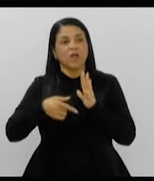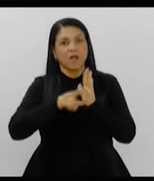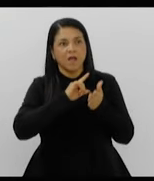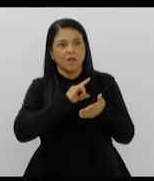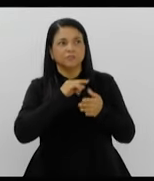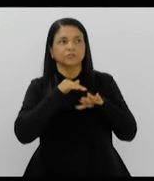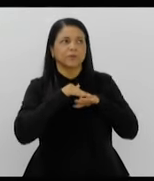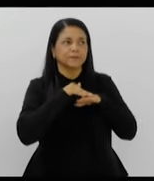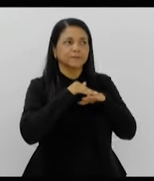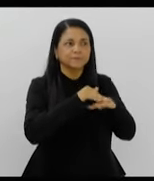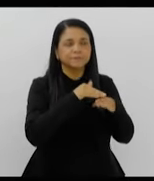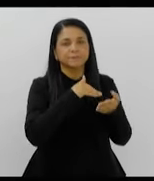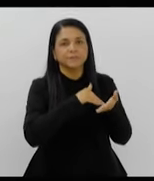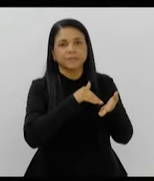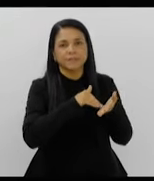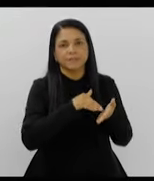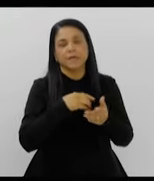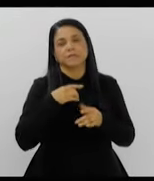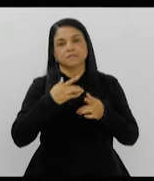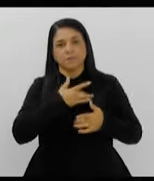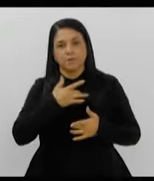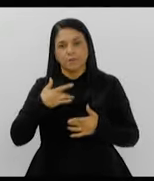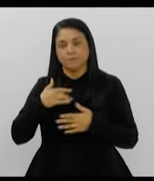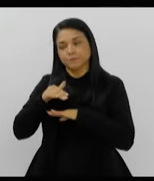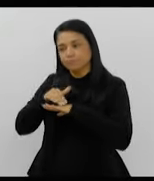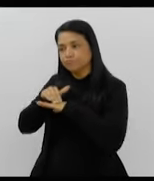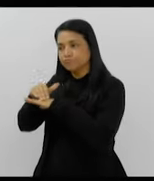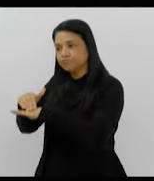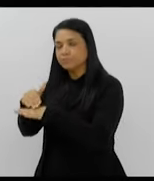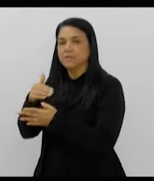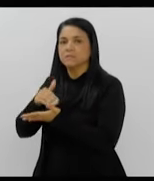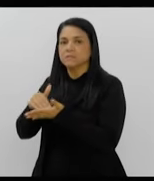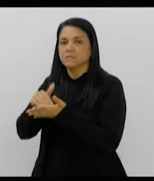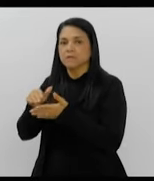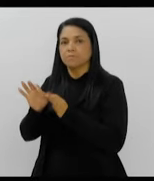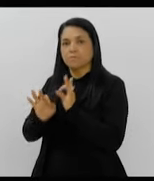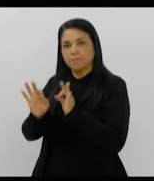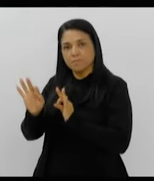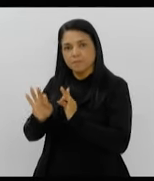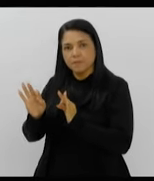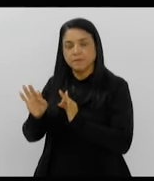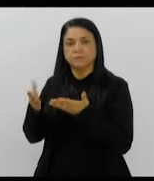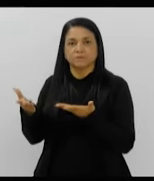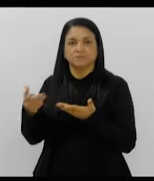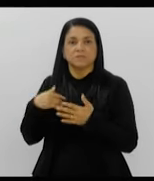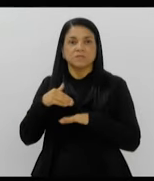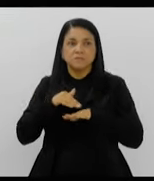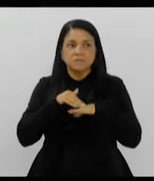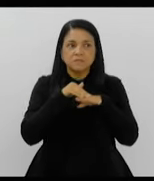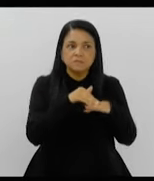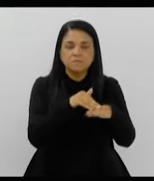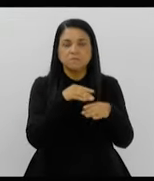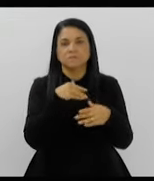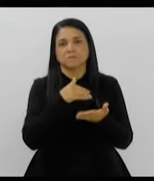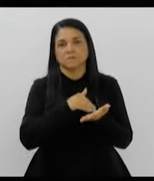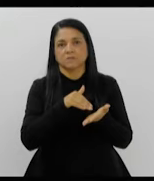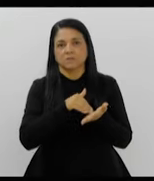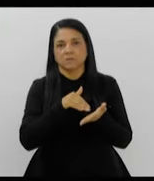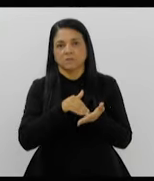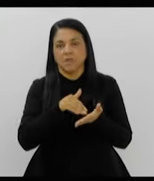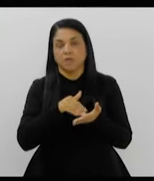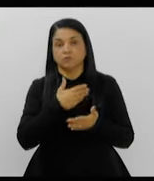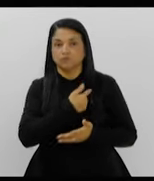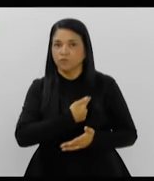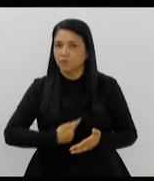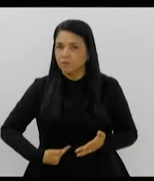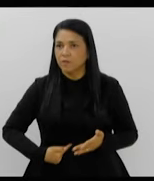de saúde, já havia falado com o secretário de planejamento e falei com o secretário de